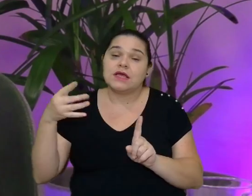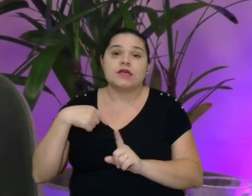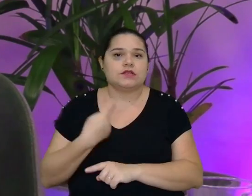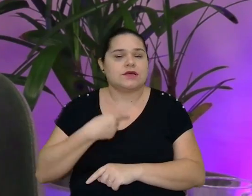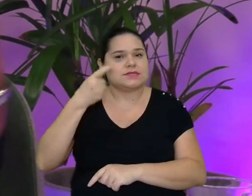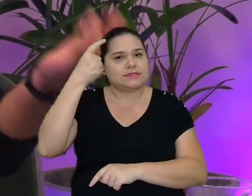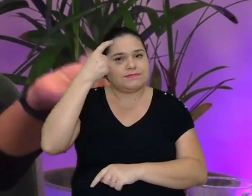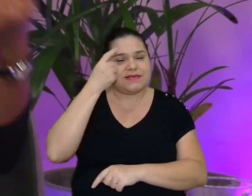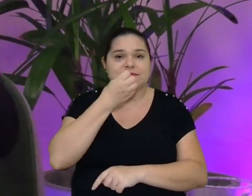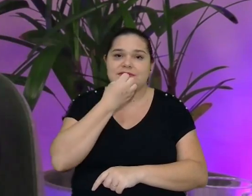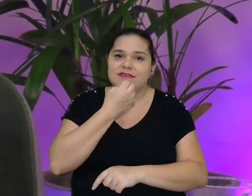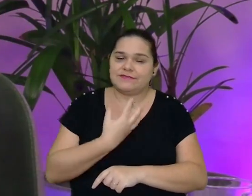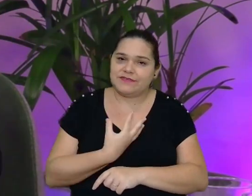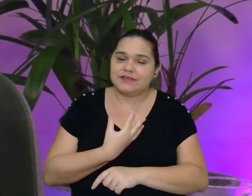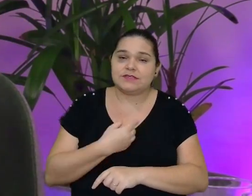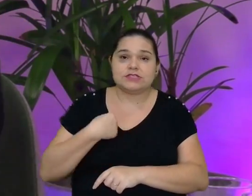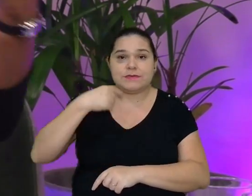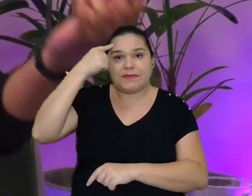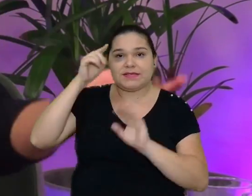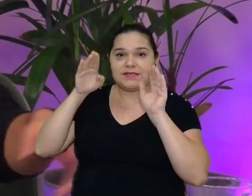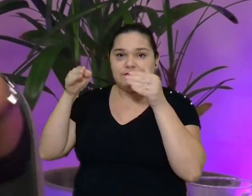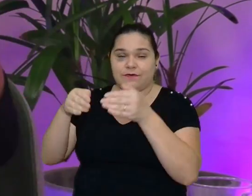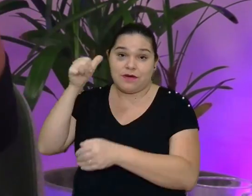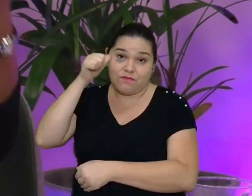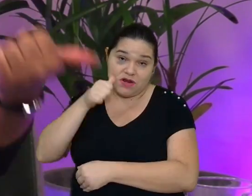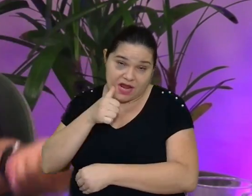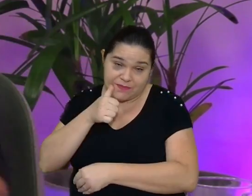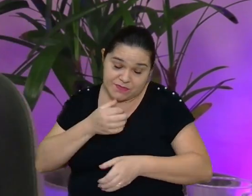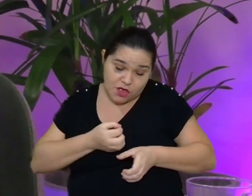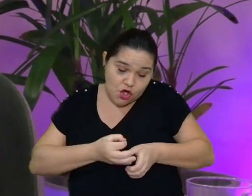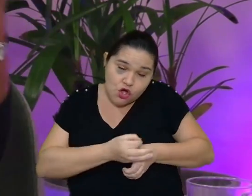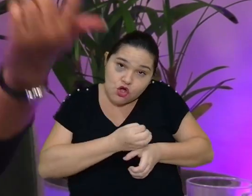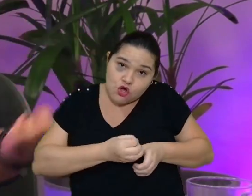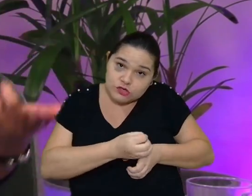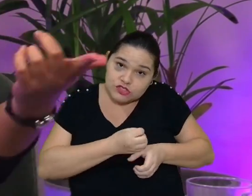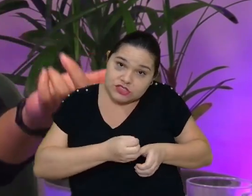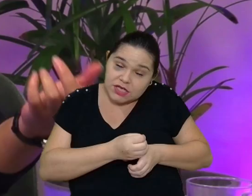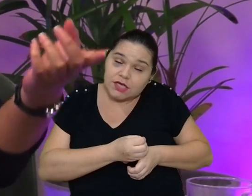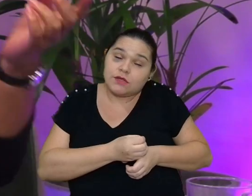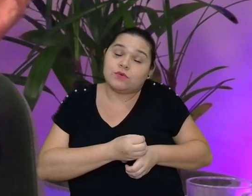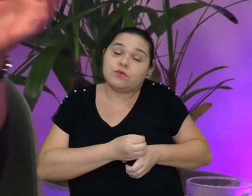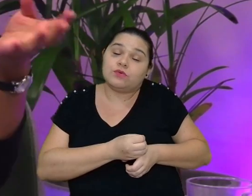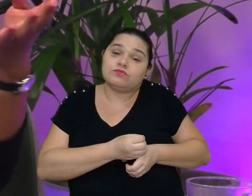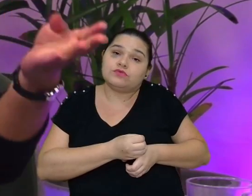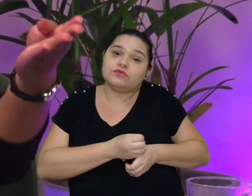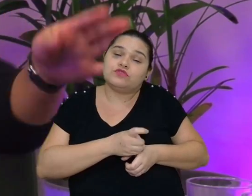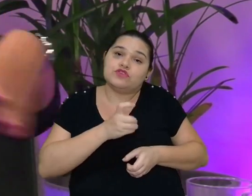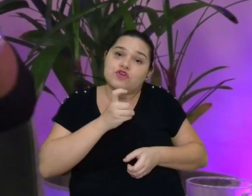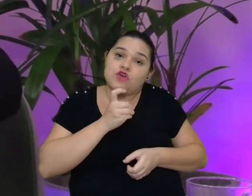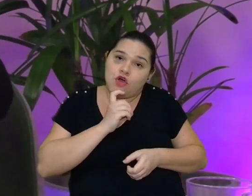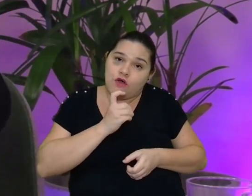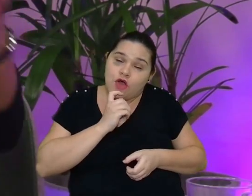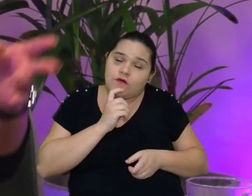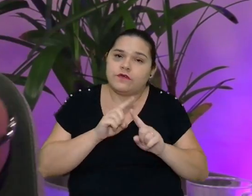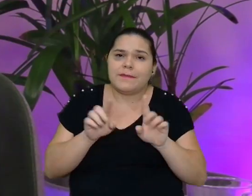de fertilidade na mulher, né, congelamento de ovos, mas tem barriga solidária, tem vários outros benefícios que impactam também os, né,